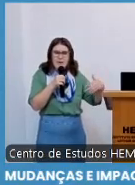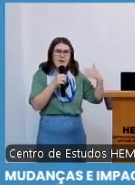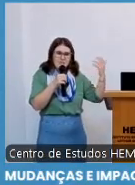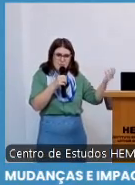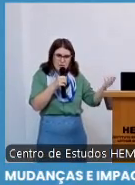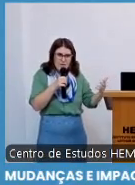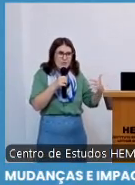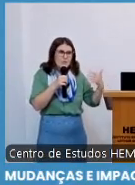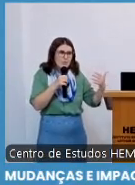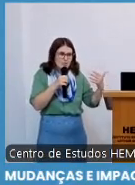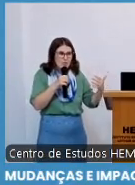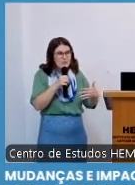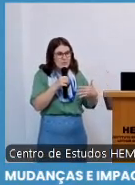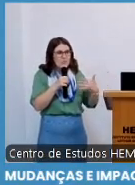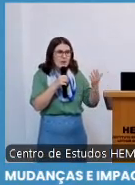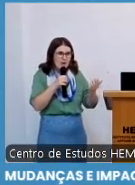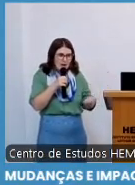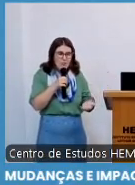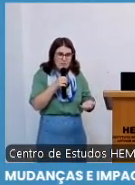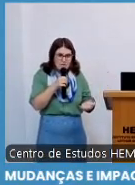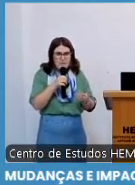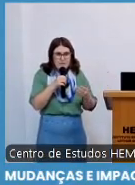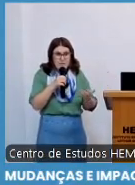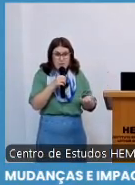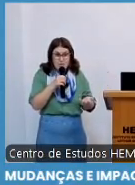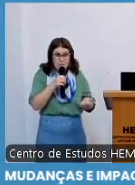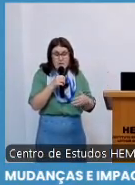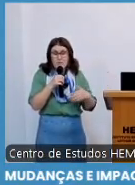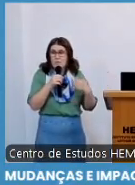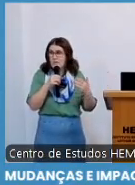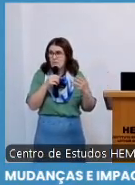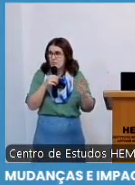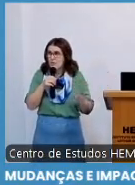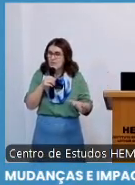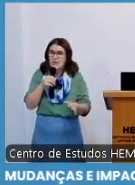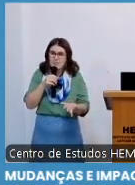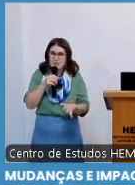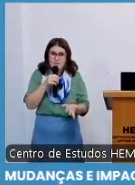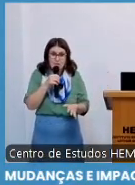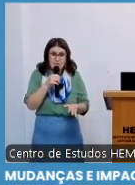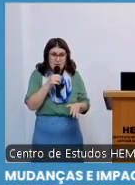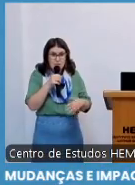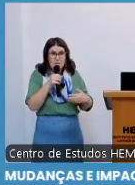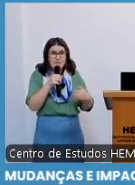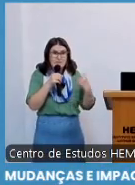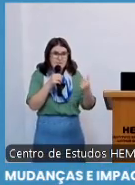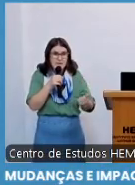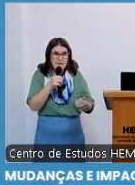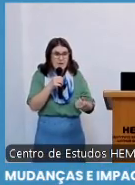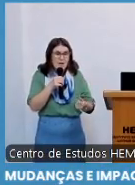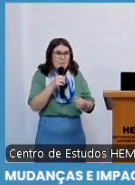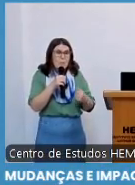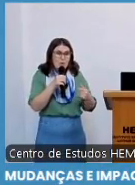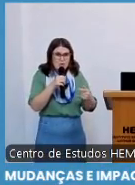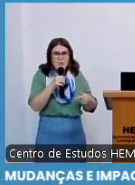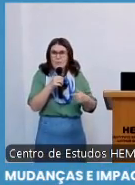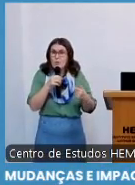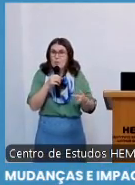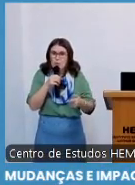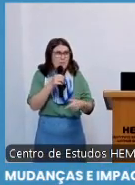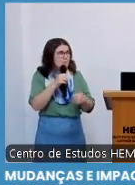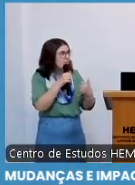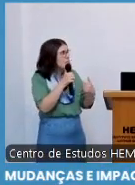lá atrás, do início, onde isso acontecia da demora dos prazos, mas isso já não era mais verdade, mas esse